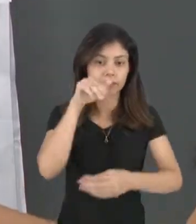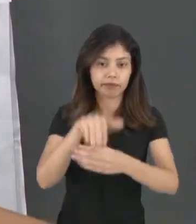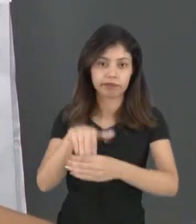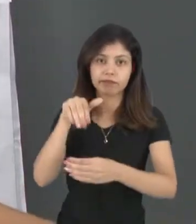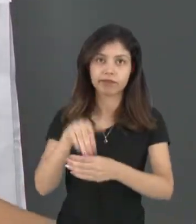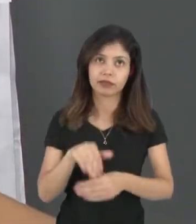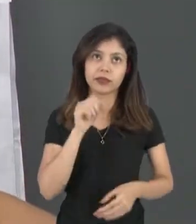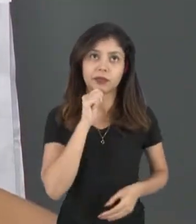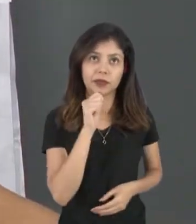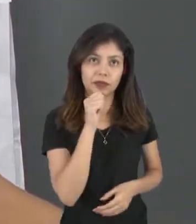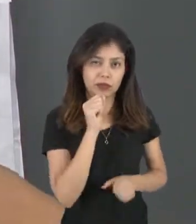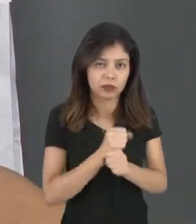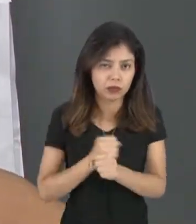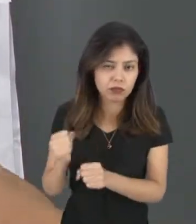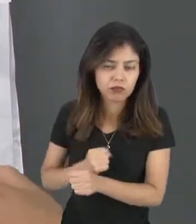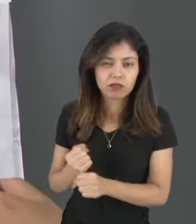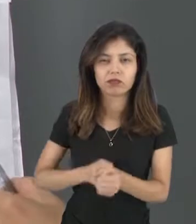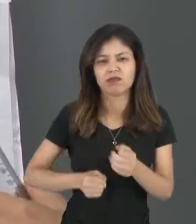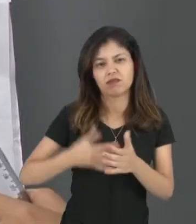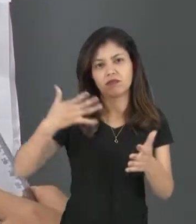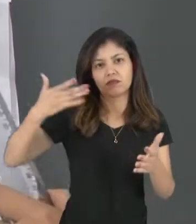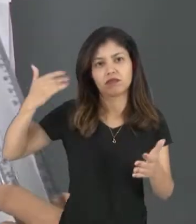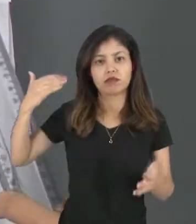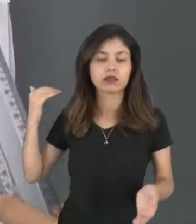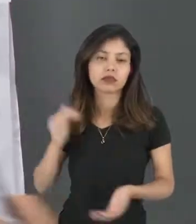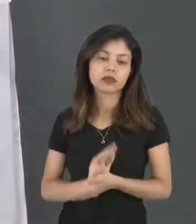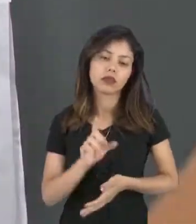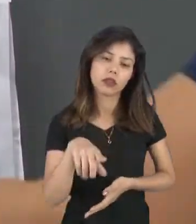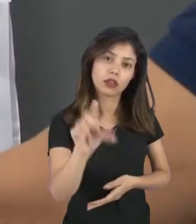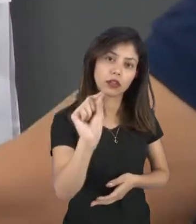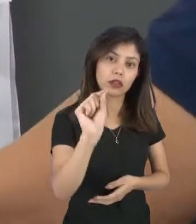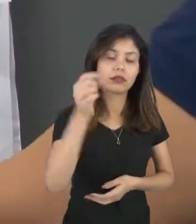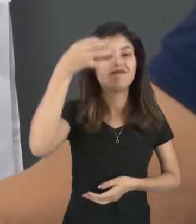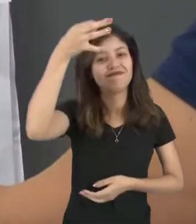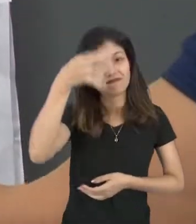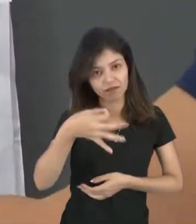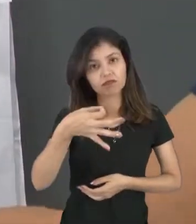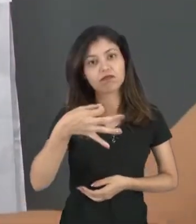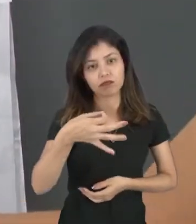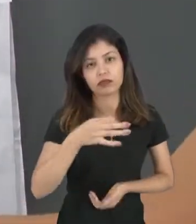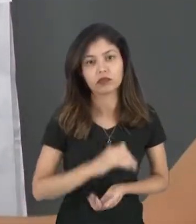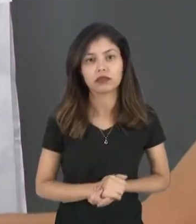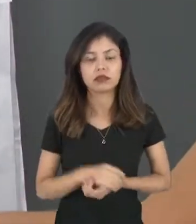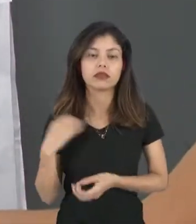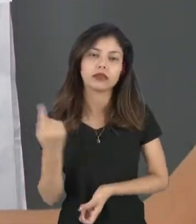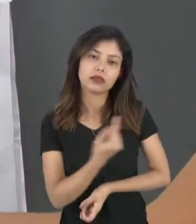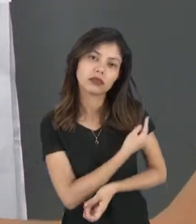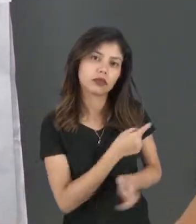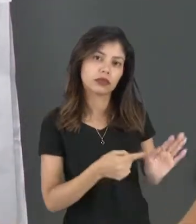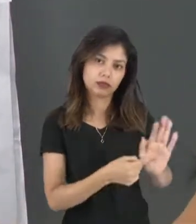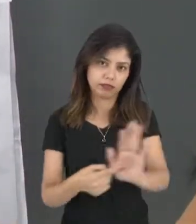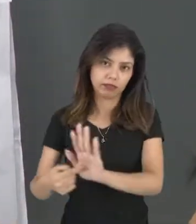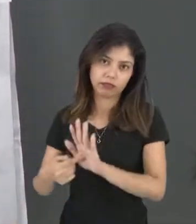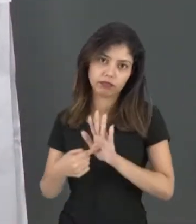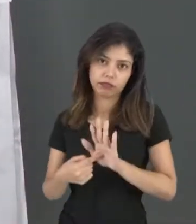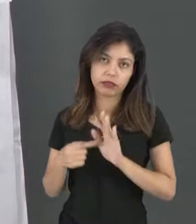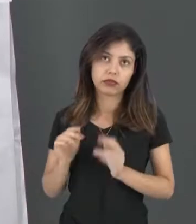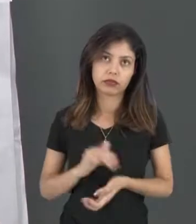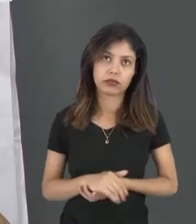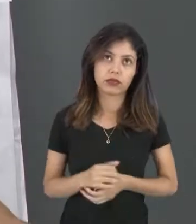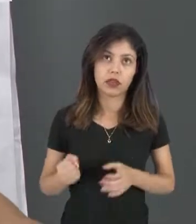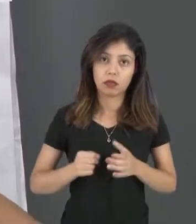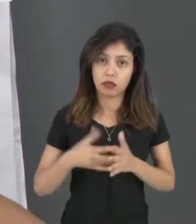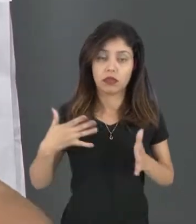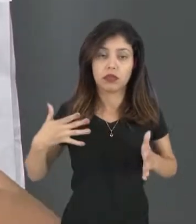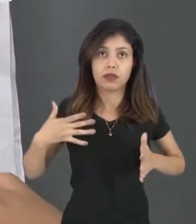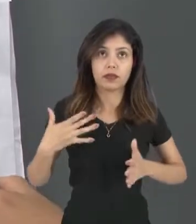estamos anos-luzes de distância de saber escolher os candidatos dignos e honestos para nos representarmos. Na maioria das